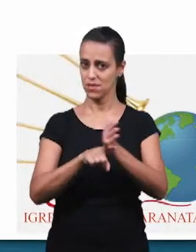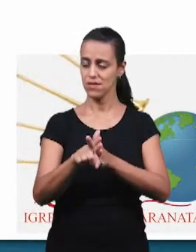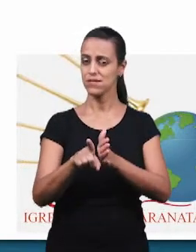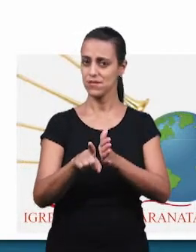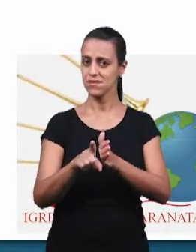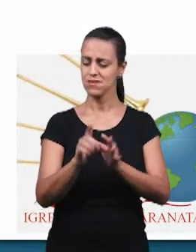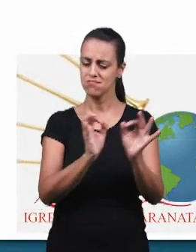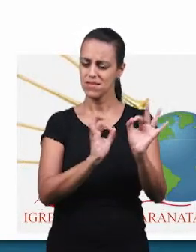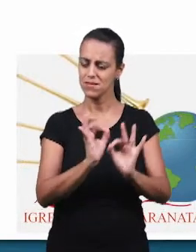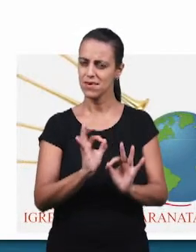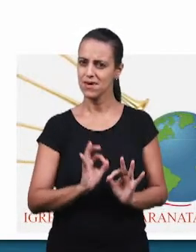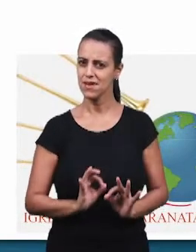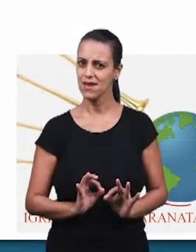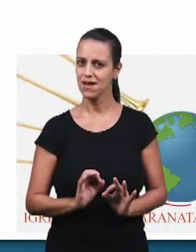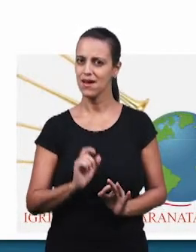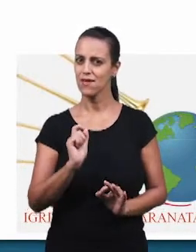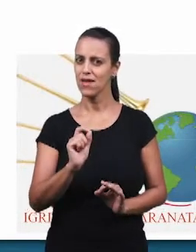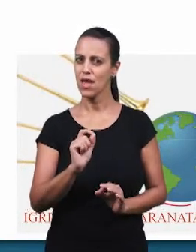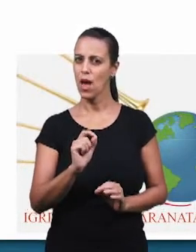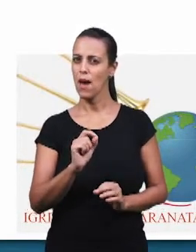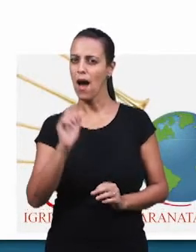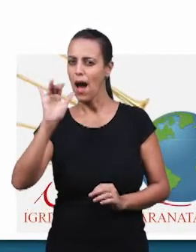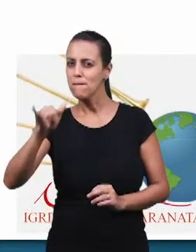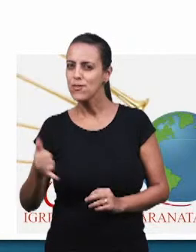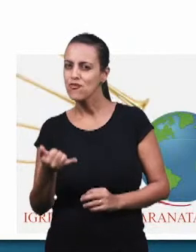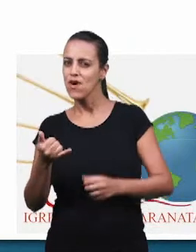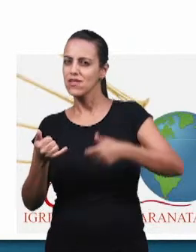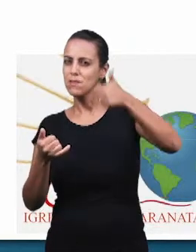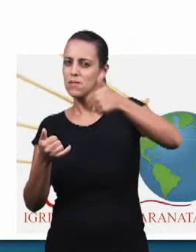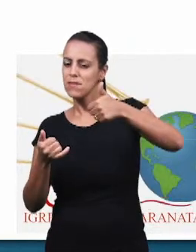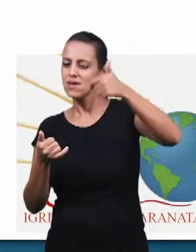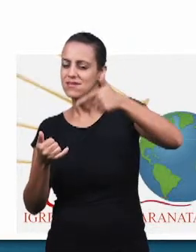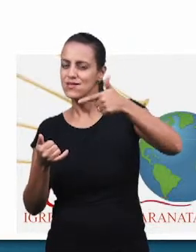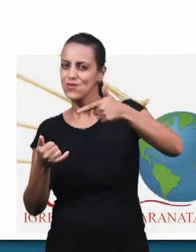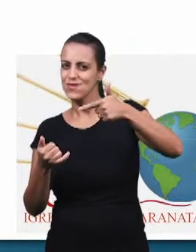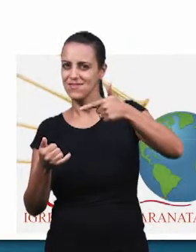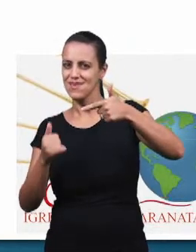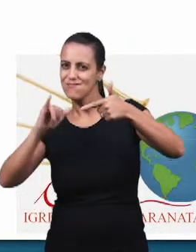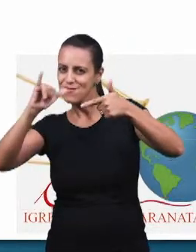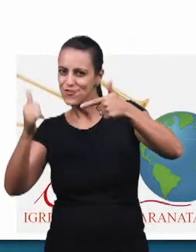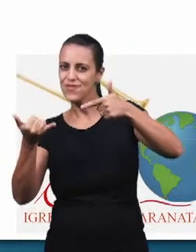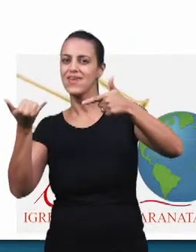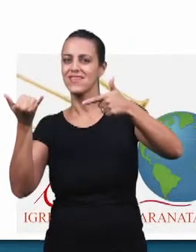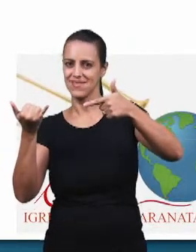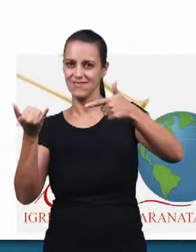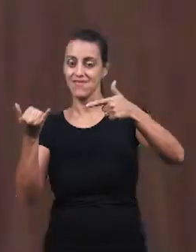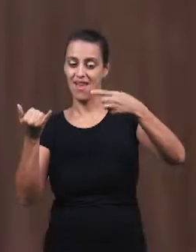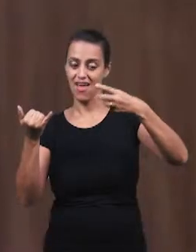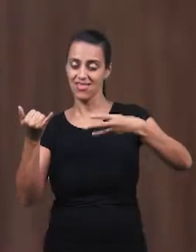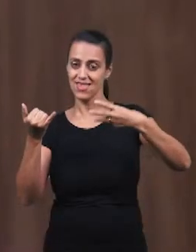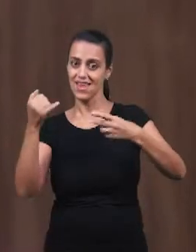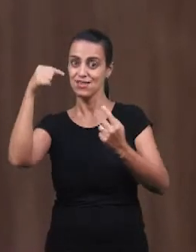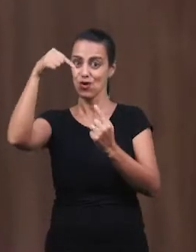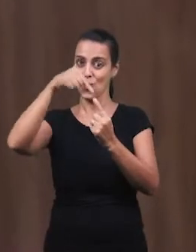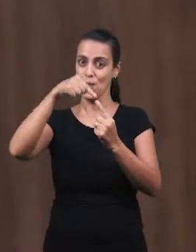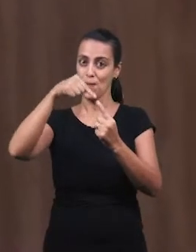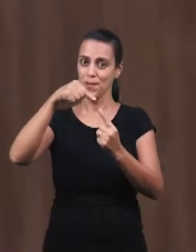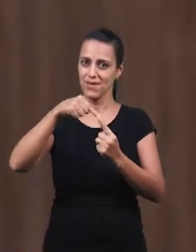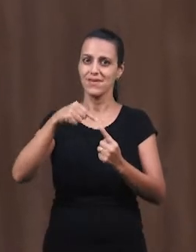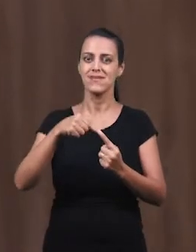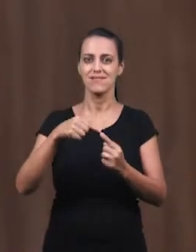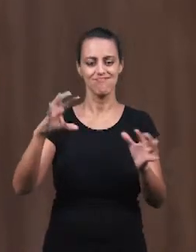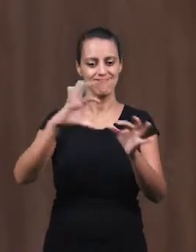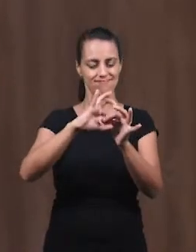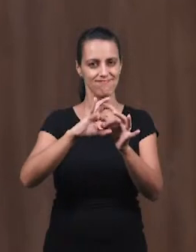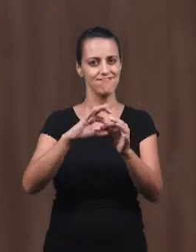verdade, ela foi formulada com base na primeira e segunda perguntas, ou seja, a pergunta 3 está ainda